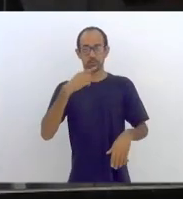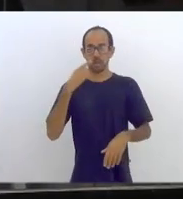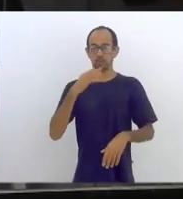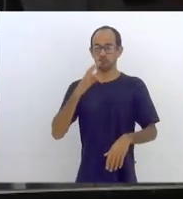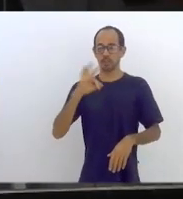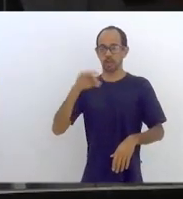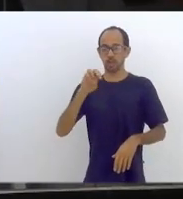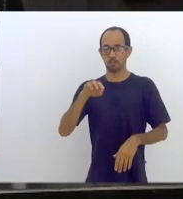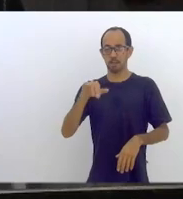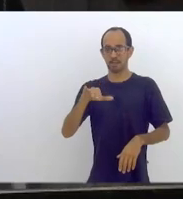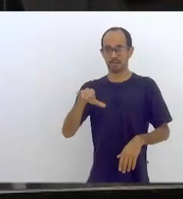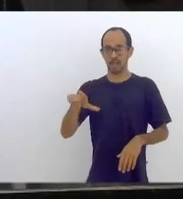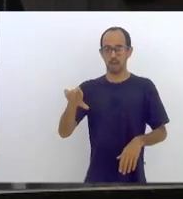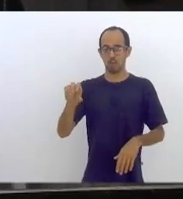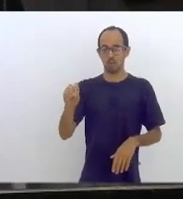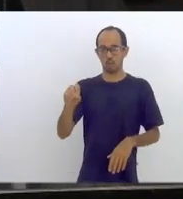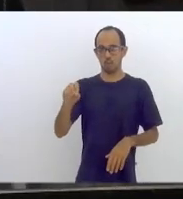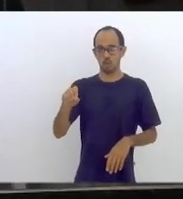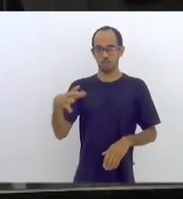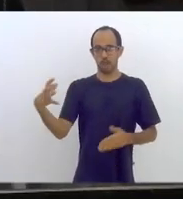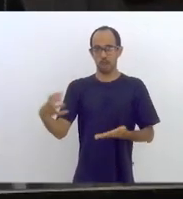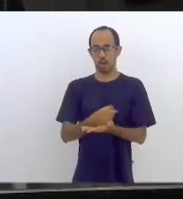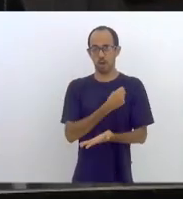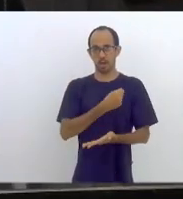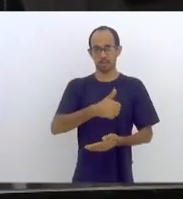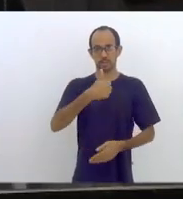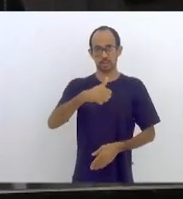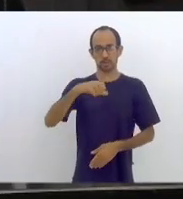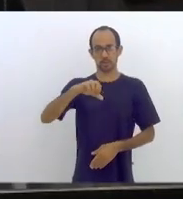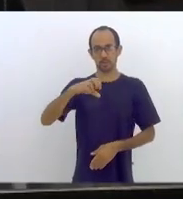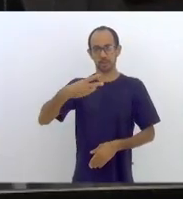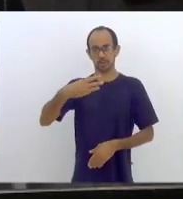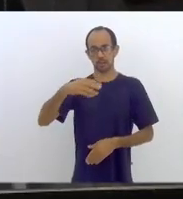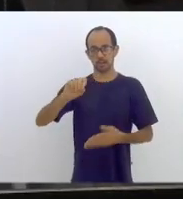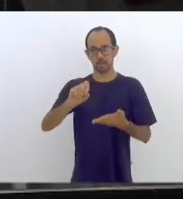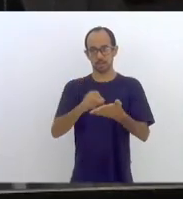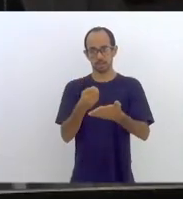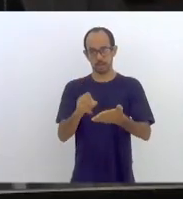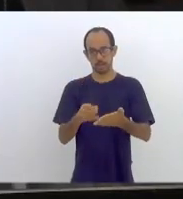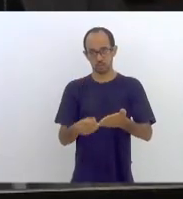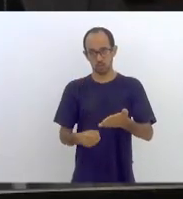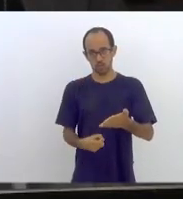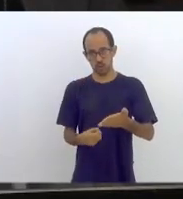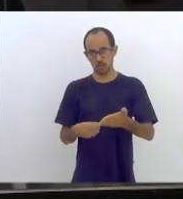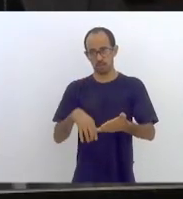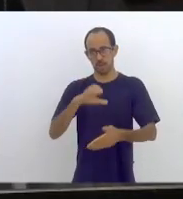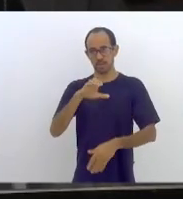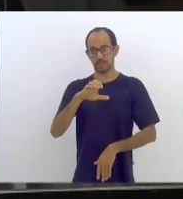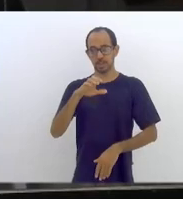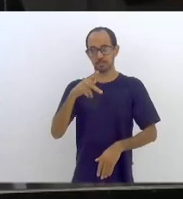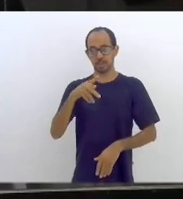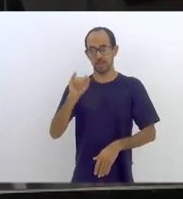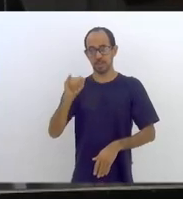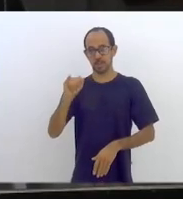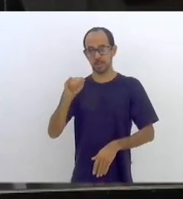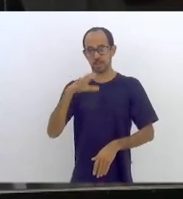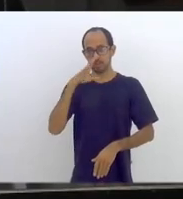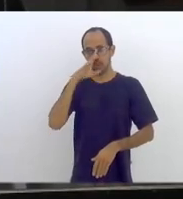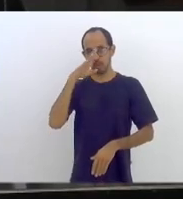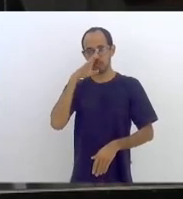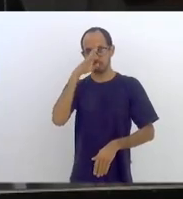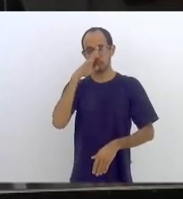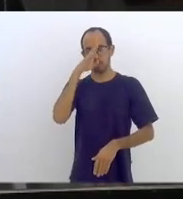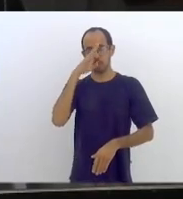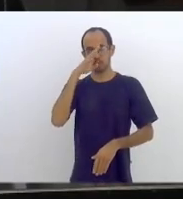pela coleta de 193 assinaturas para instauração da CPI do abuso de